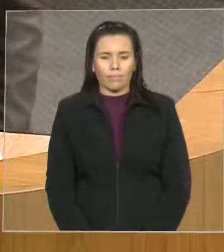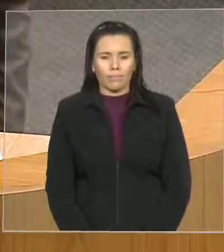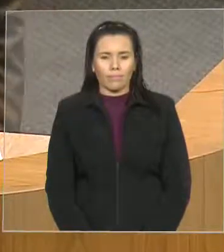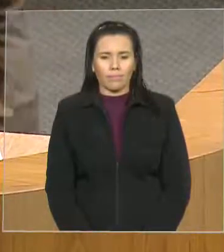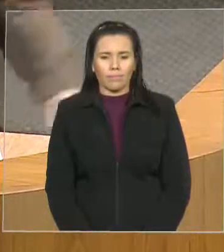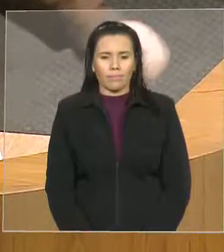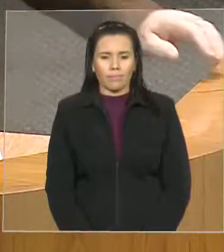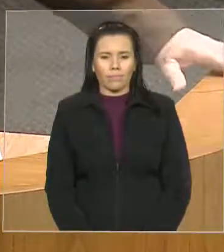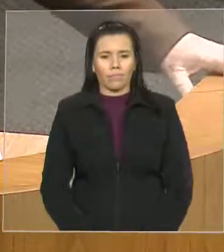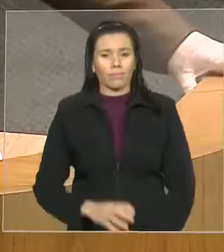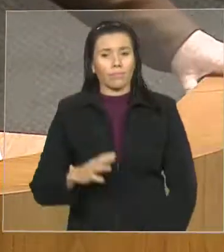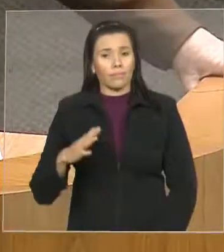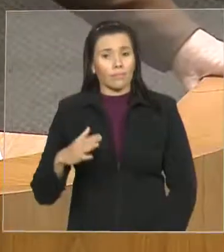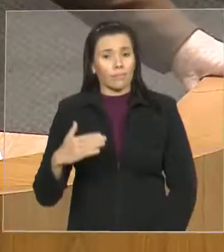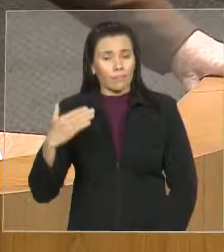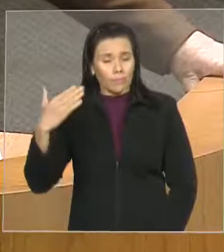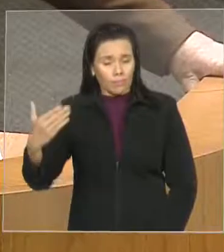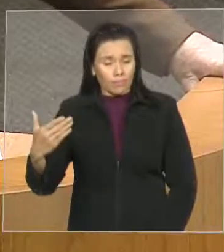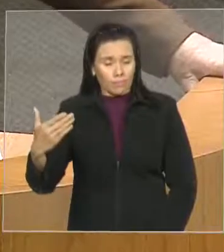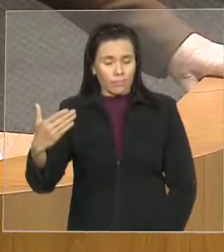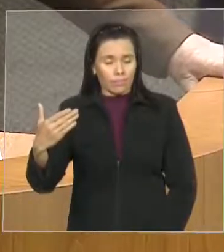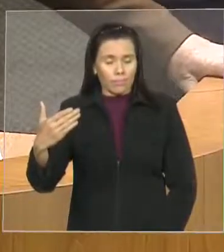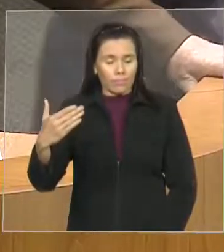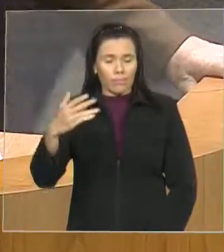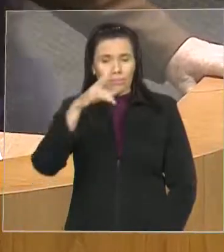o prefeito Edivaldo